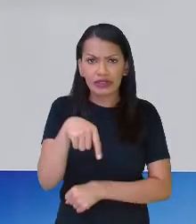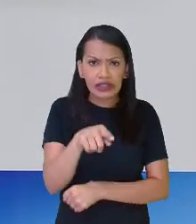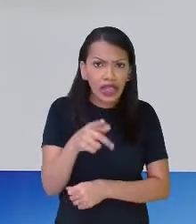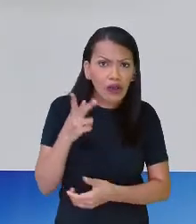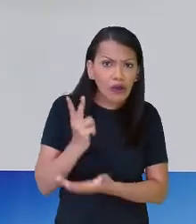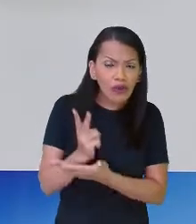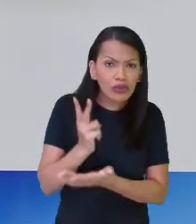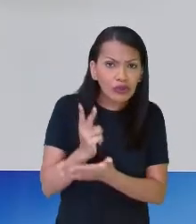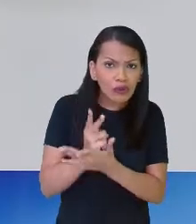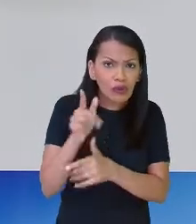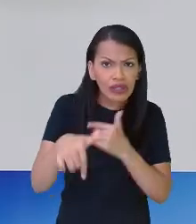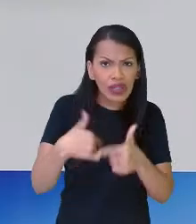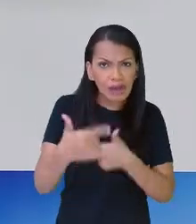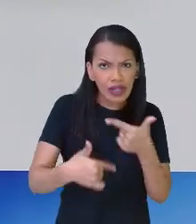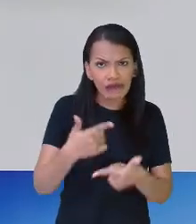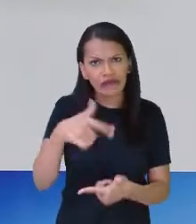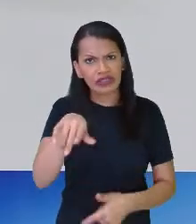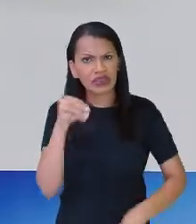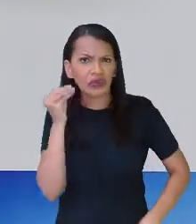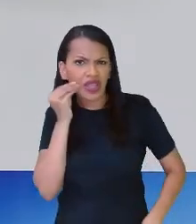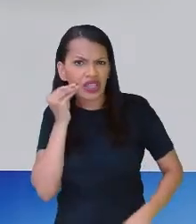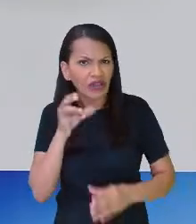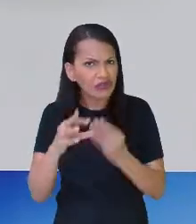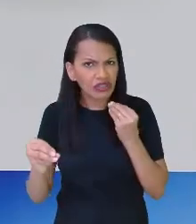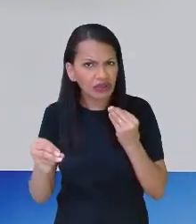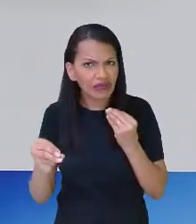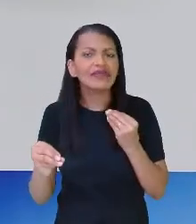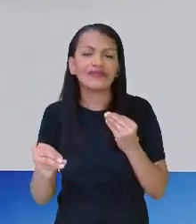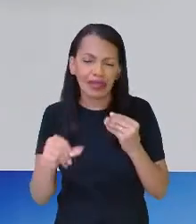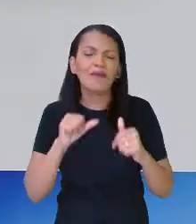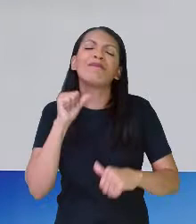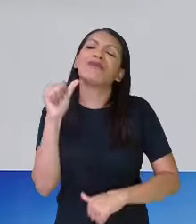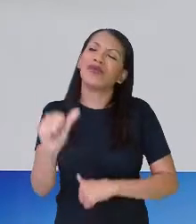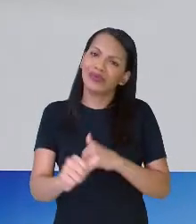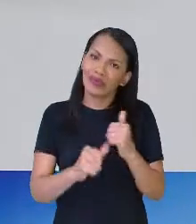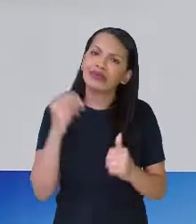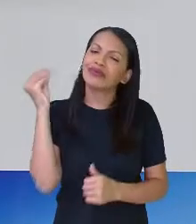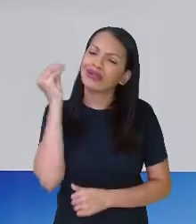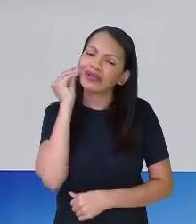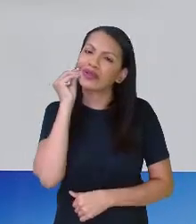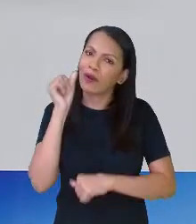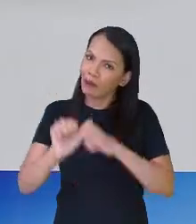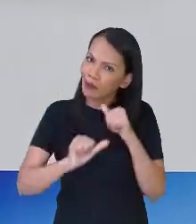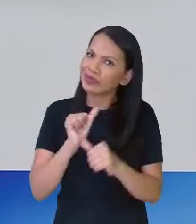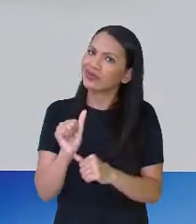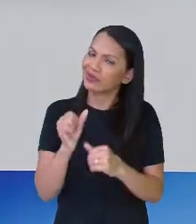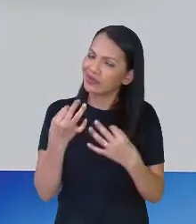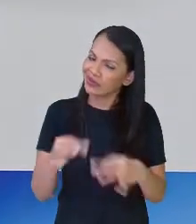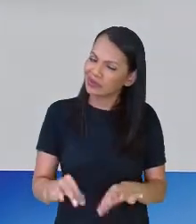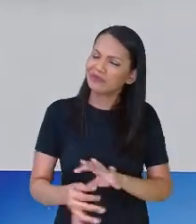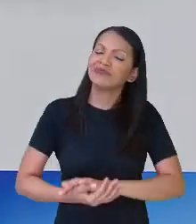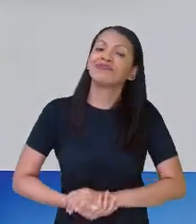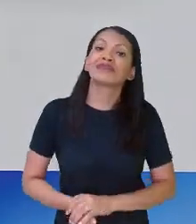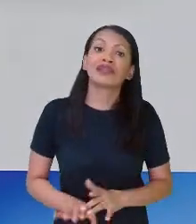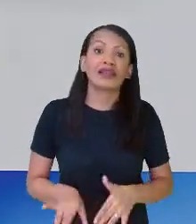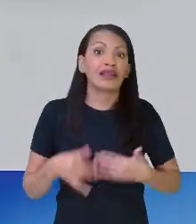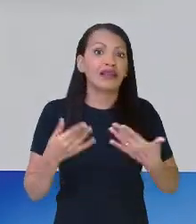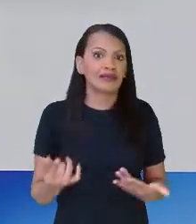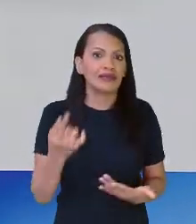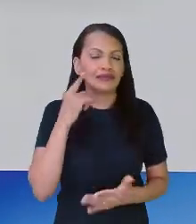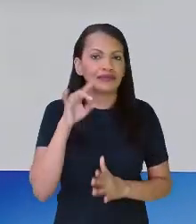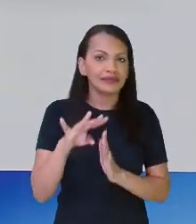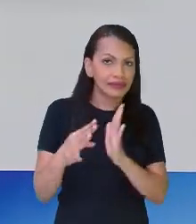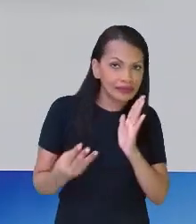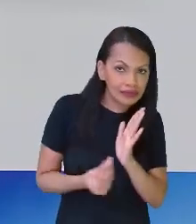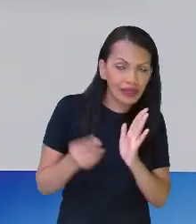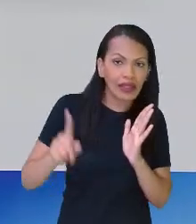continuar trabalhando daquela forma. Você não ia tentar uma mudança de alguma forma? Com certeza você ia. Então, os quilombos